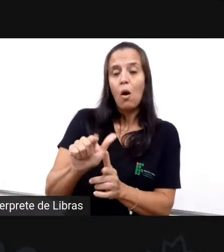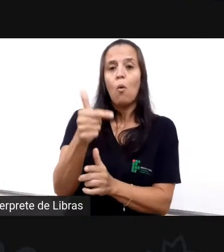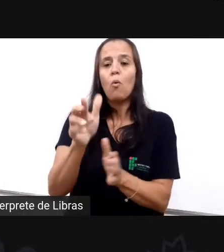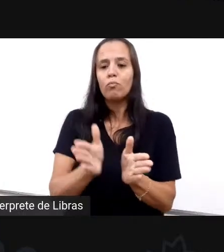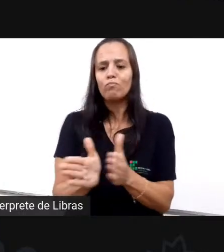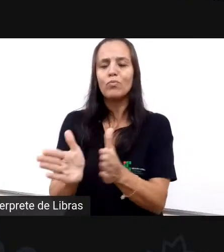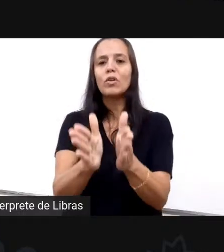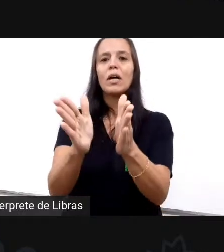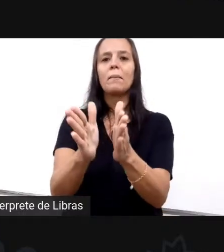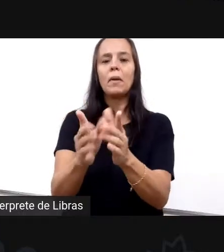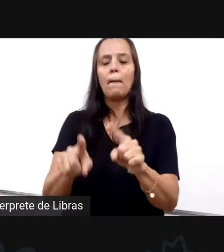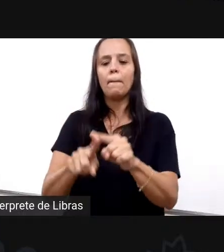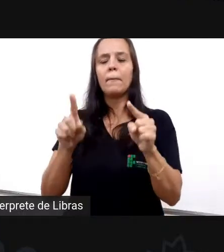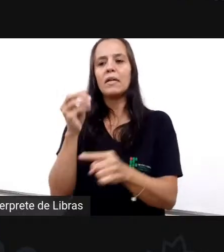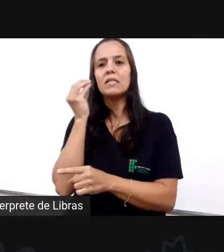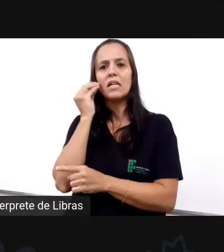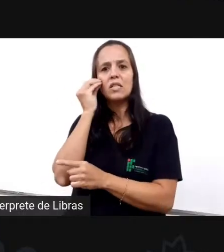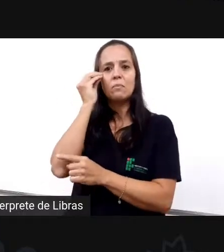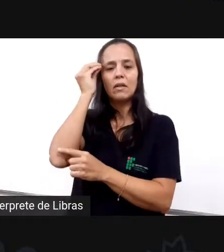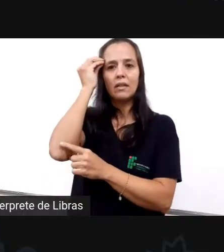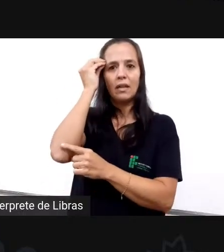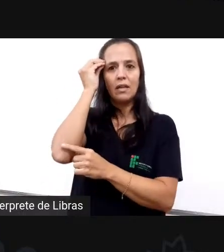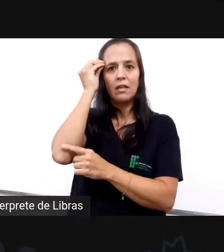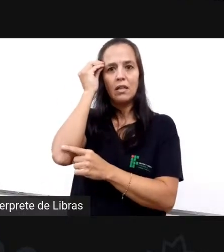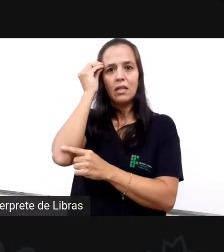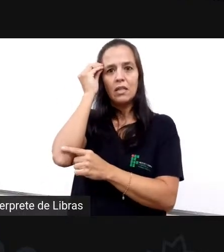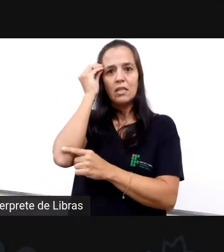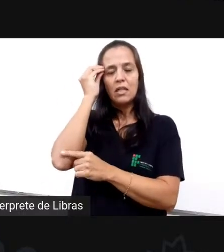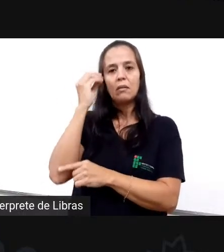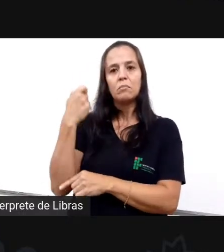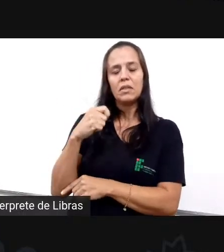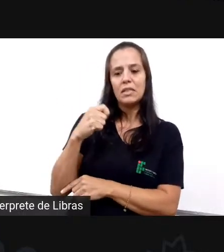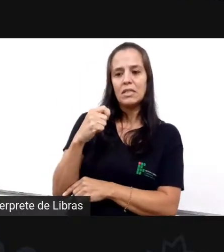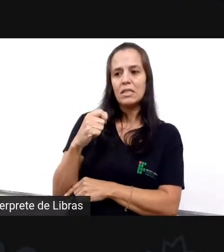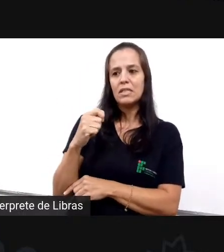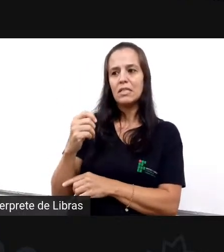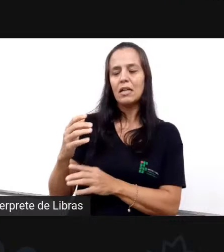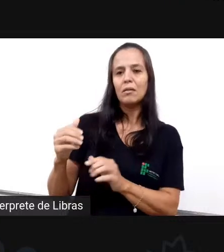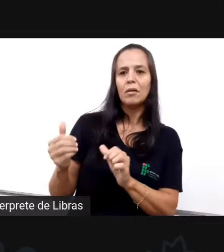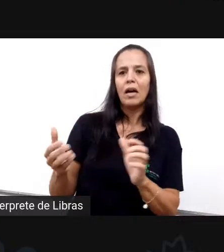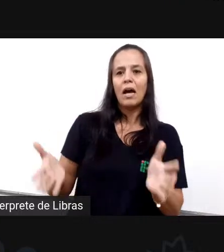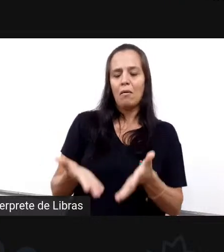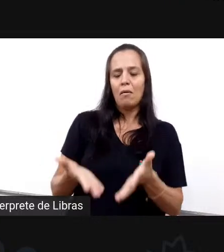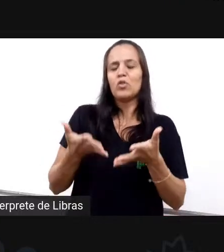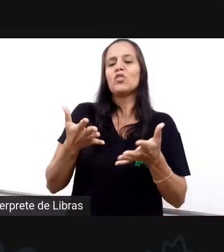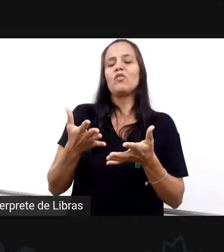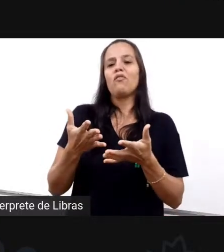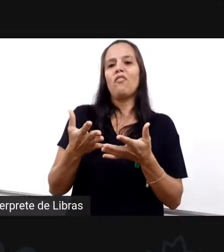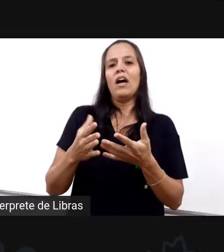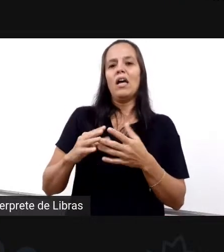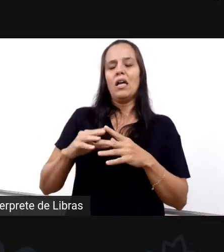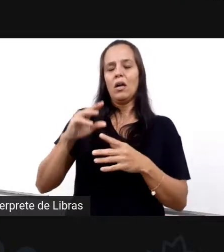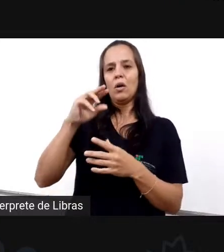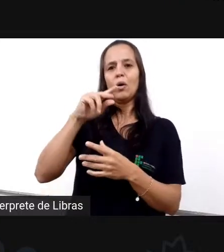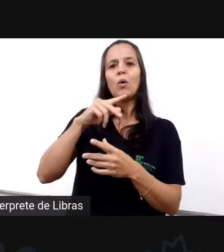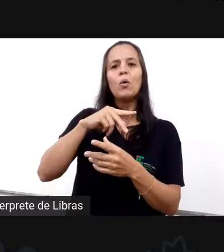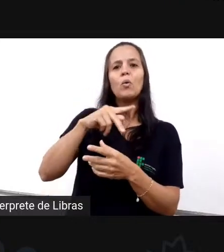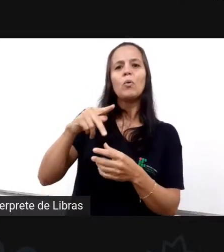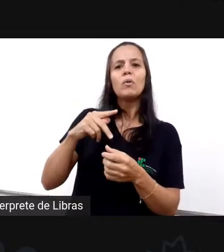as experiências que os esperam reforcem o espírito, tornando-os ainda mais